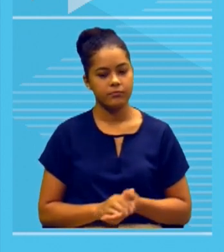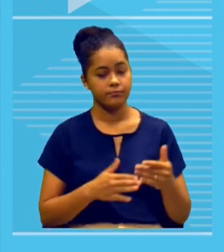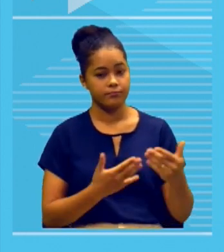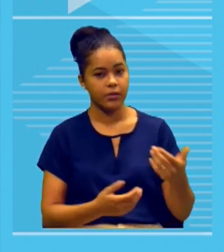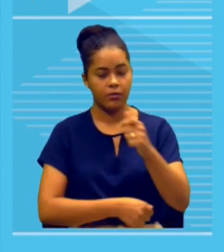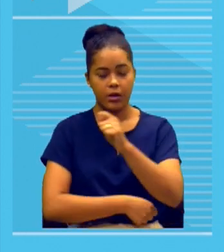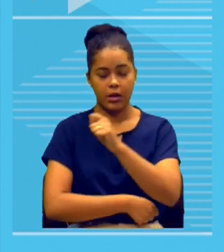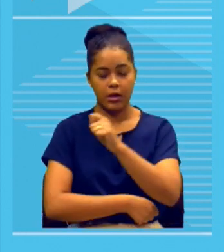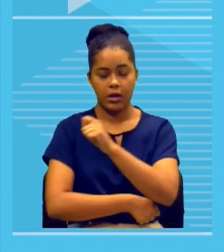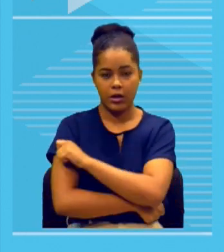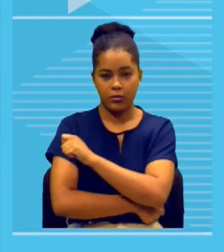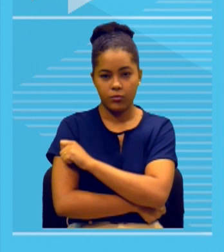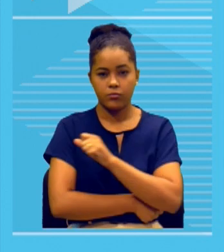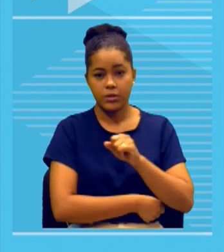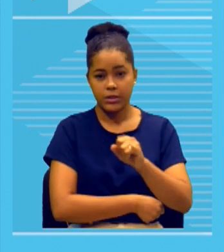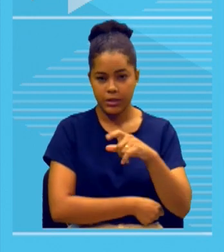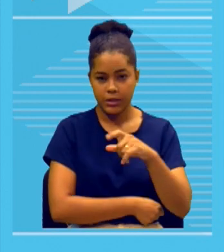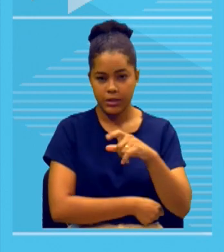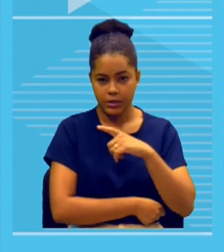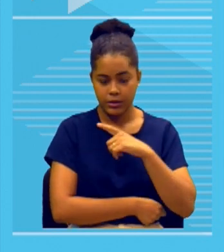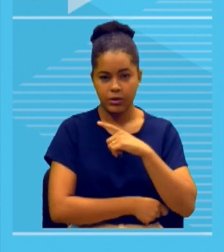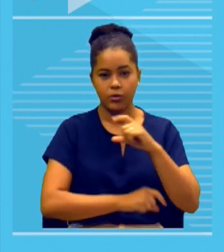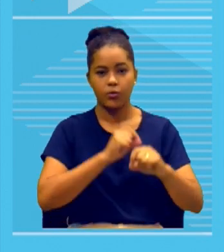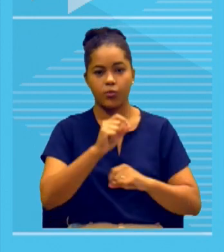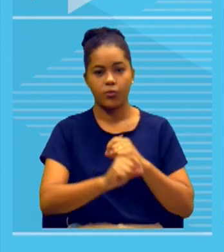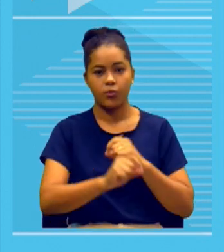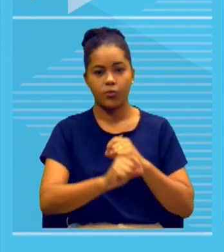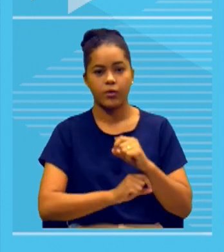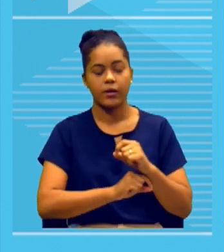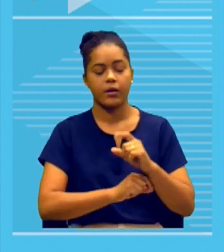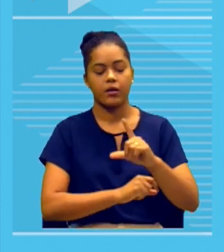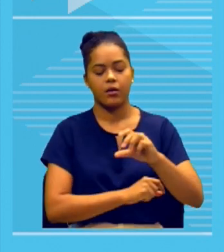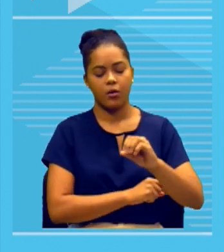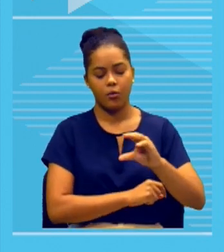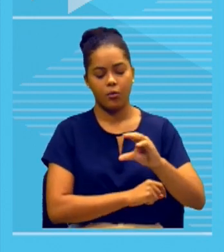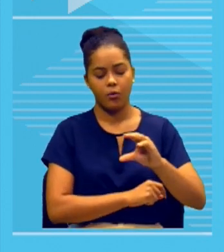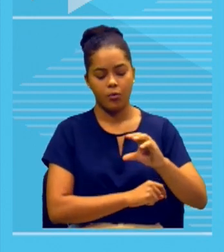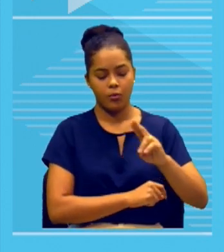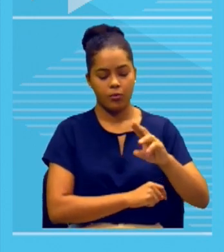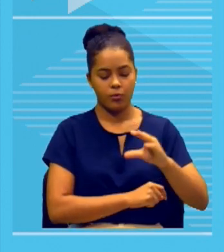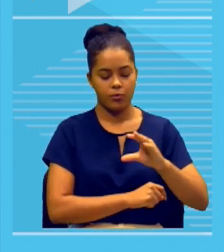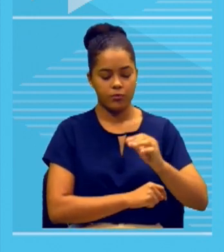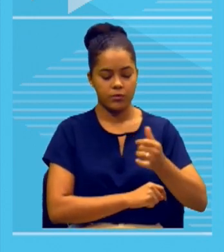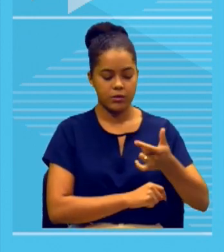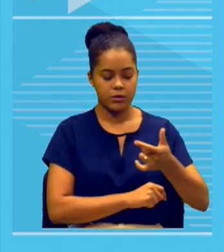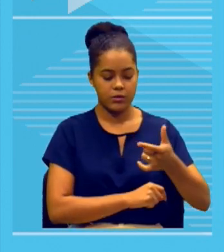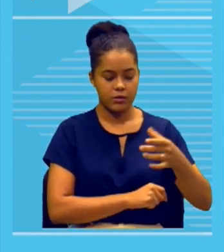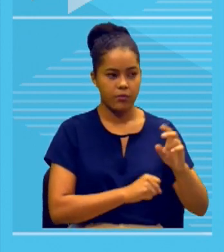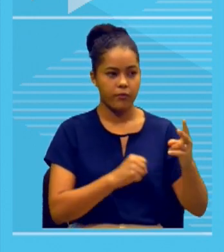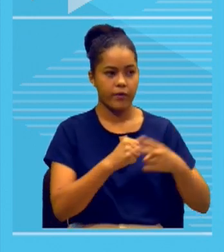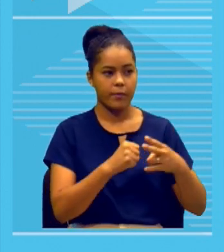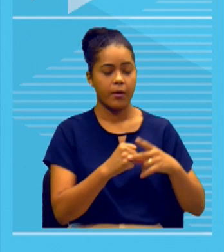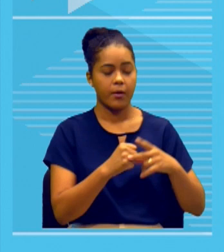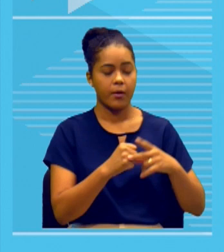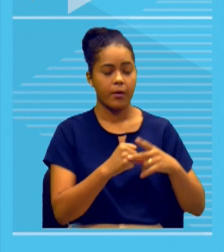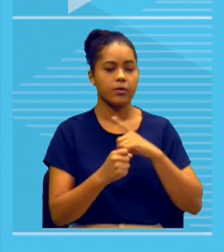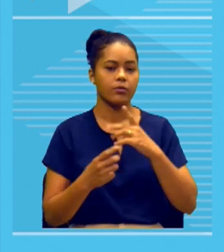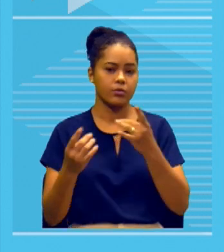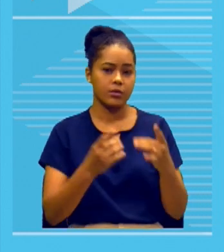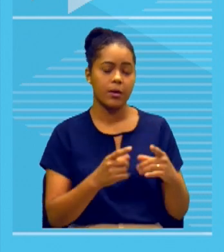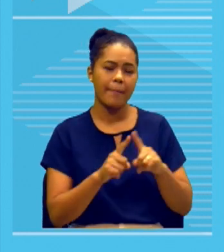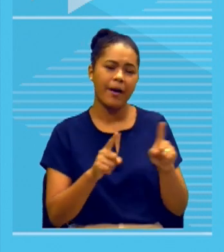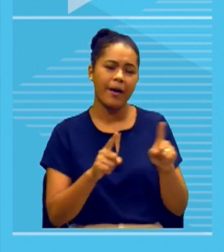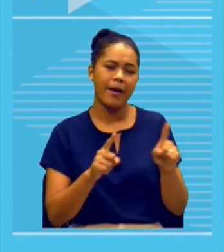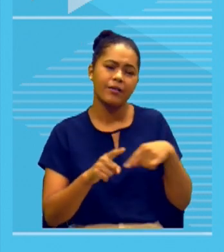quando eu tiver locução verbal aí a gente também vai ter alguns casos Mas vai ficar para